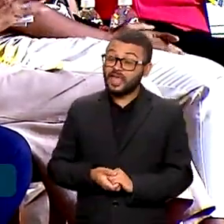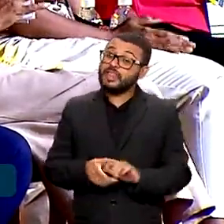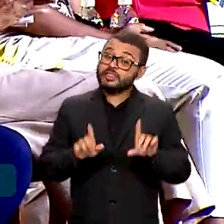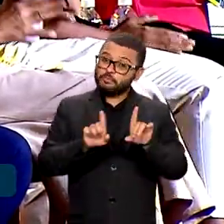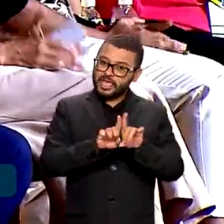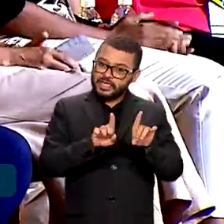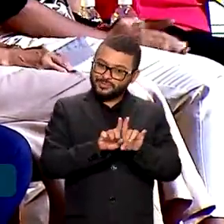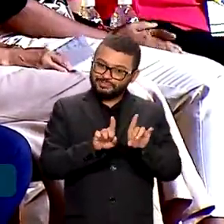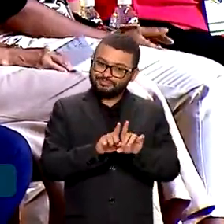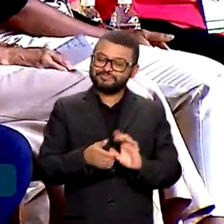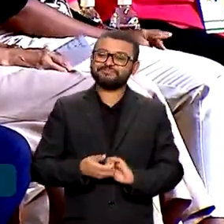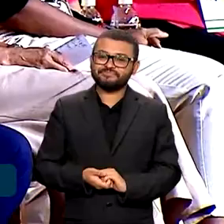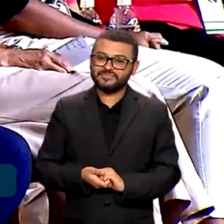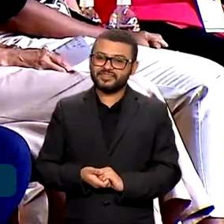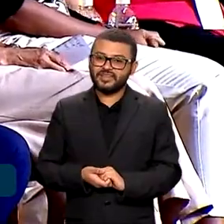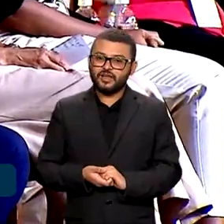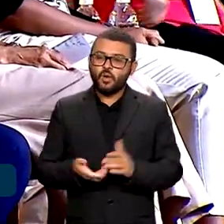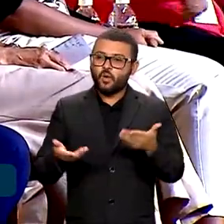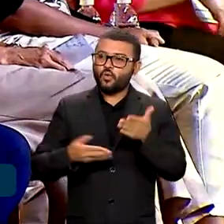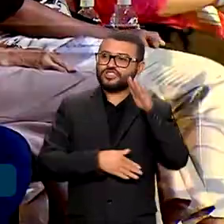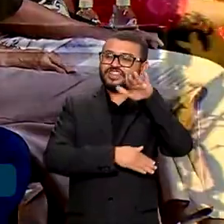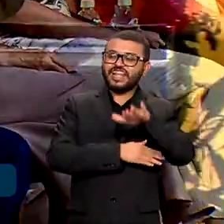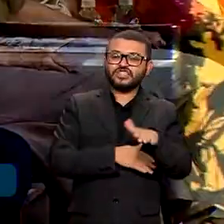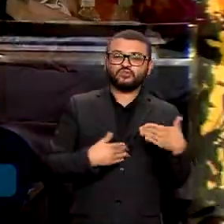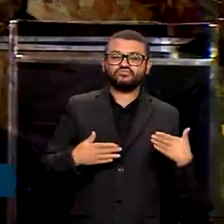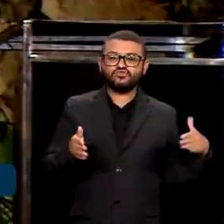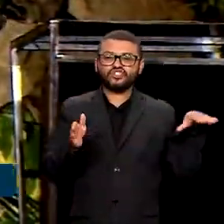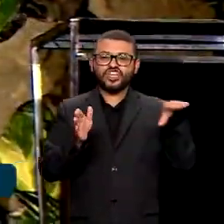Aliás, eu cheguei hoje à tarde,